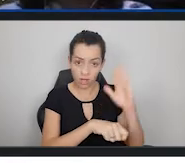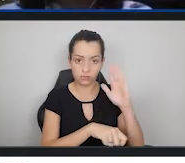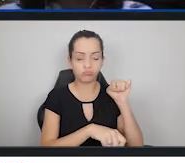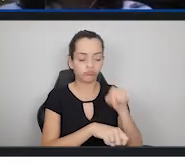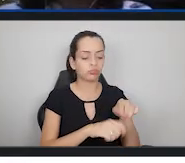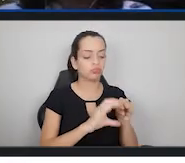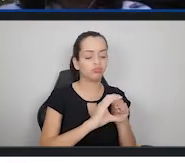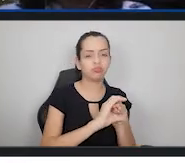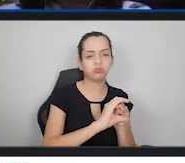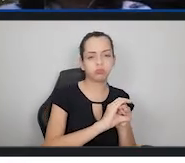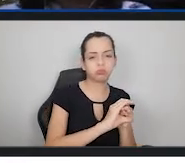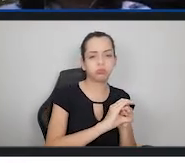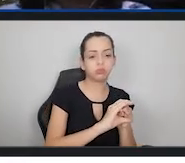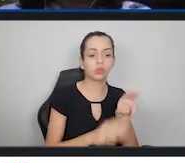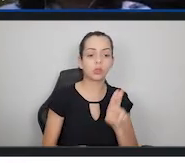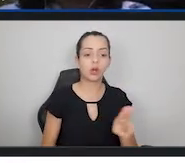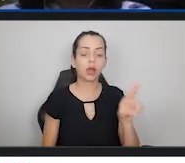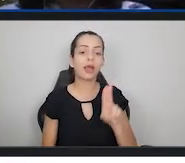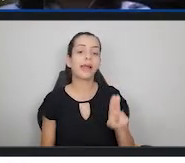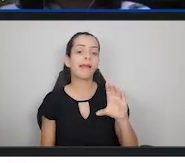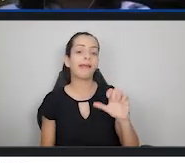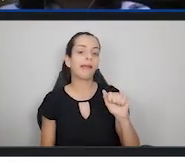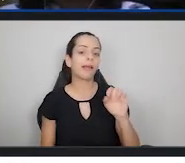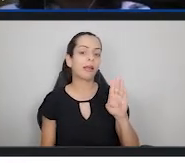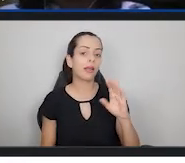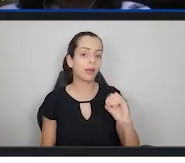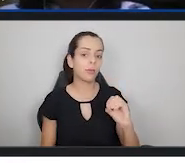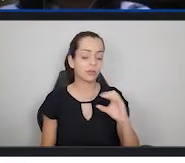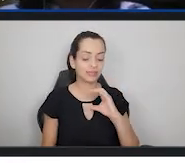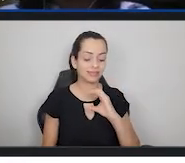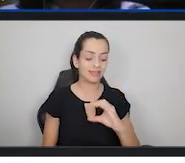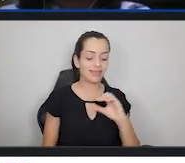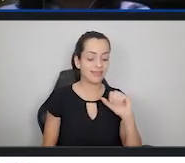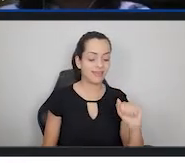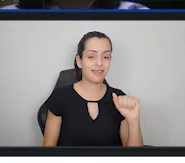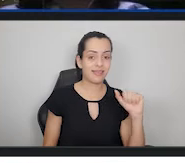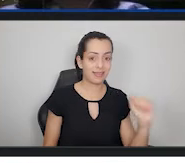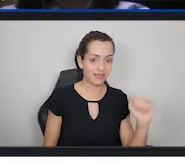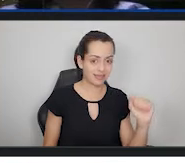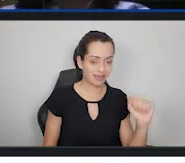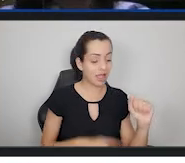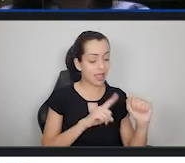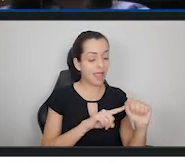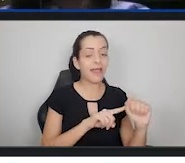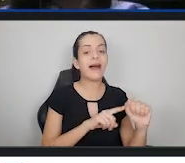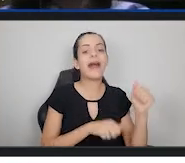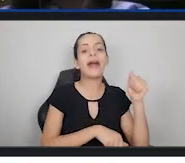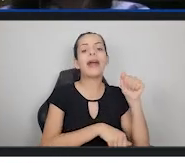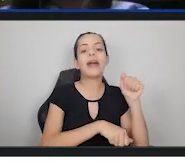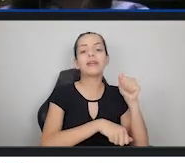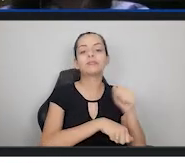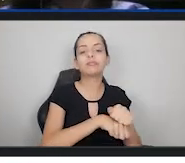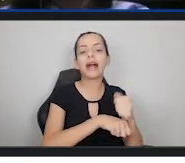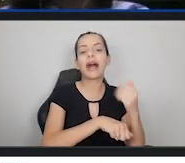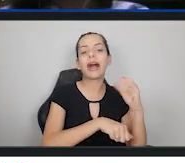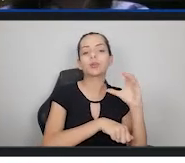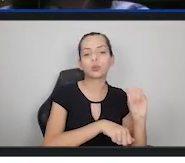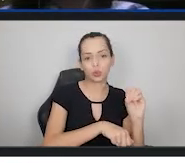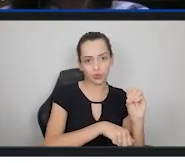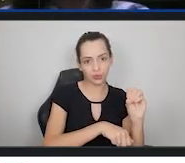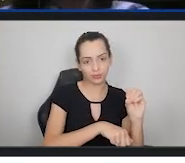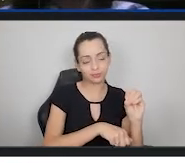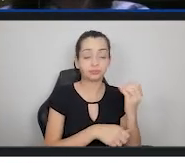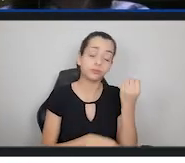E aí isso aqui vai dar resistência mecânica, aumentar a resistência mecânica dos condutores. É o que a gente chama de